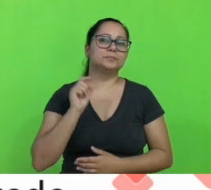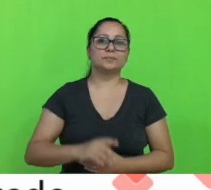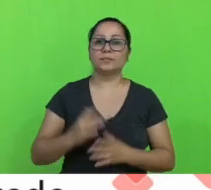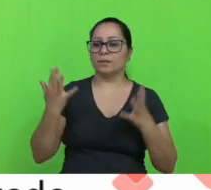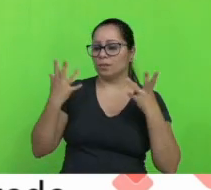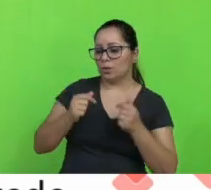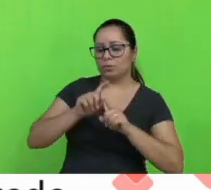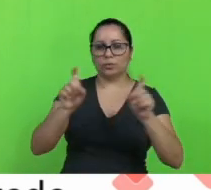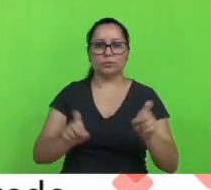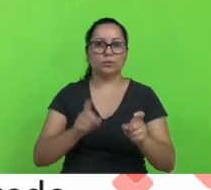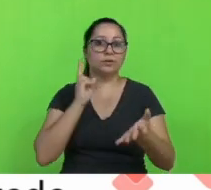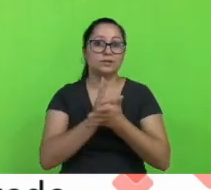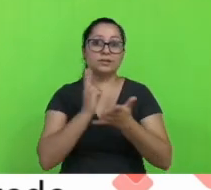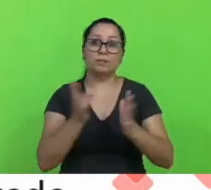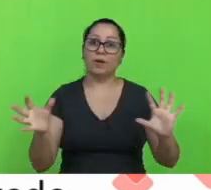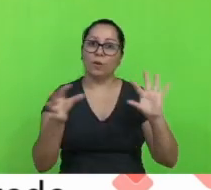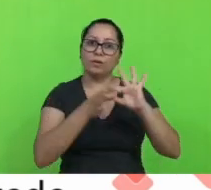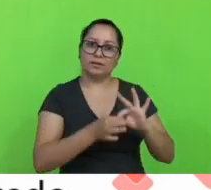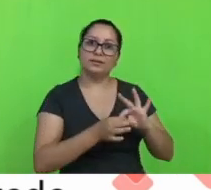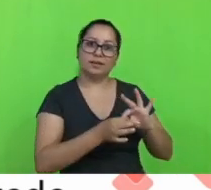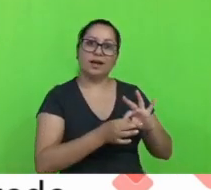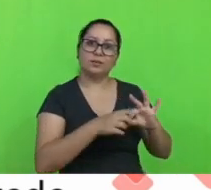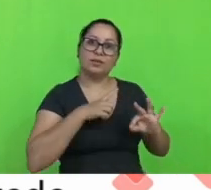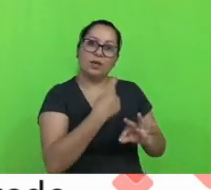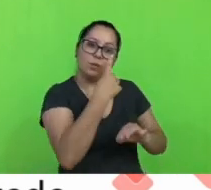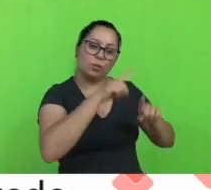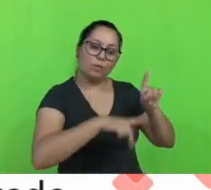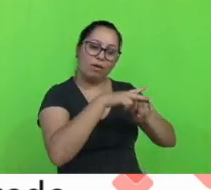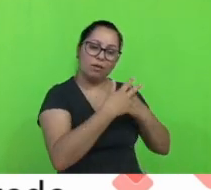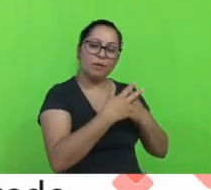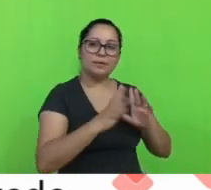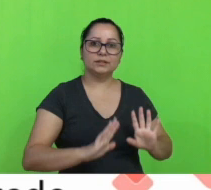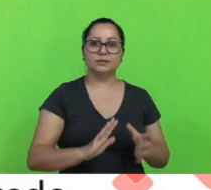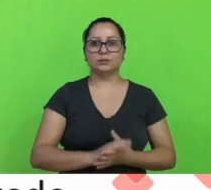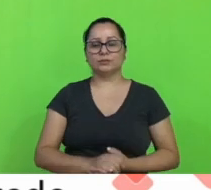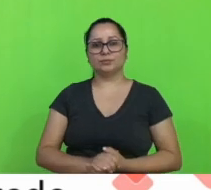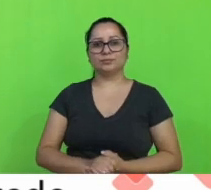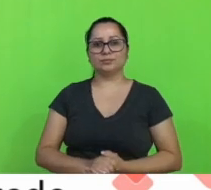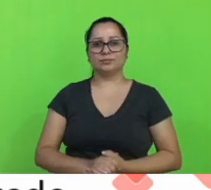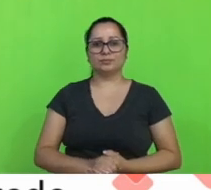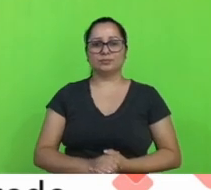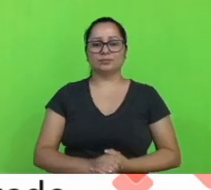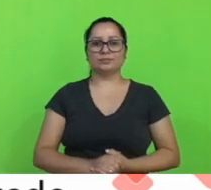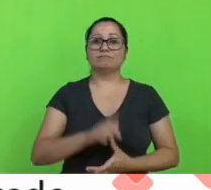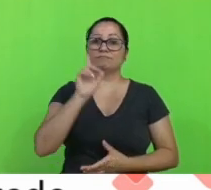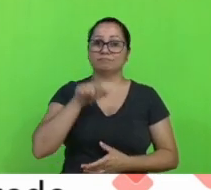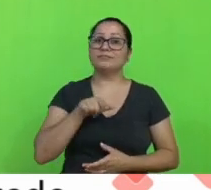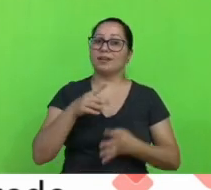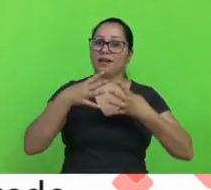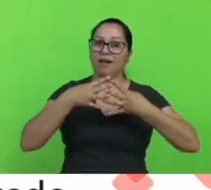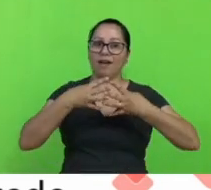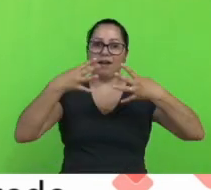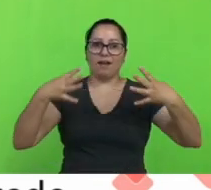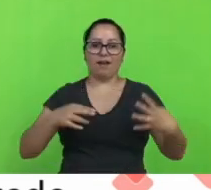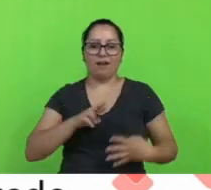todo computador está conectado a um desses dispositivos, a um desses equipamentos, e isso forma, então, a nossa